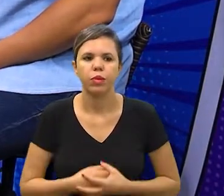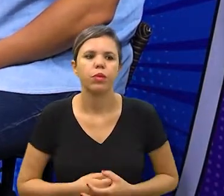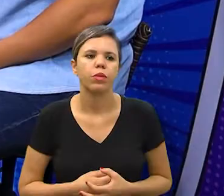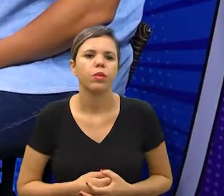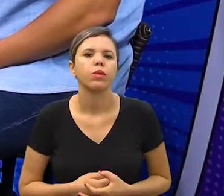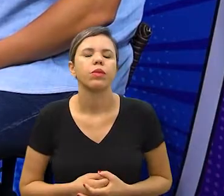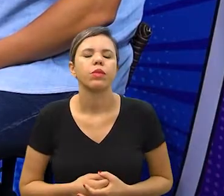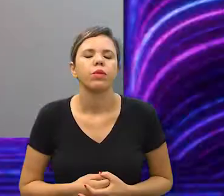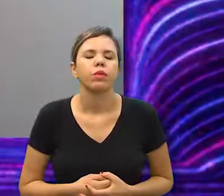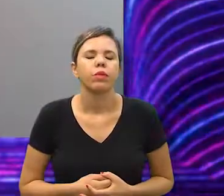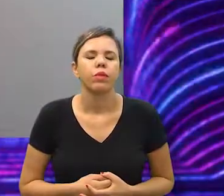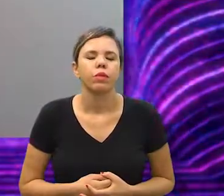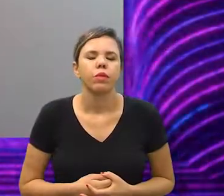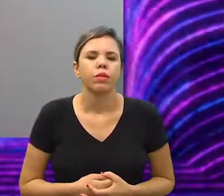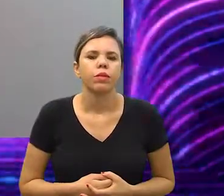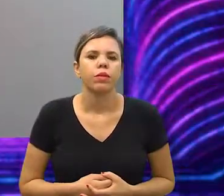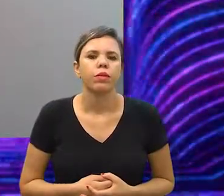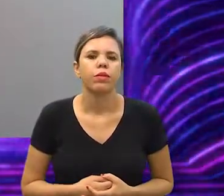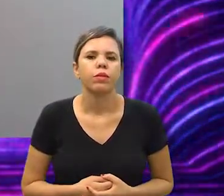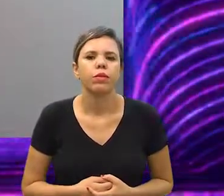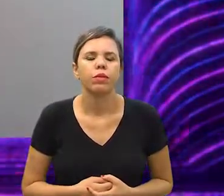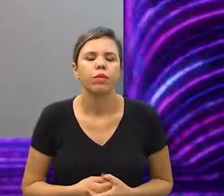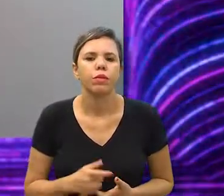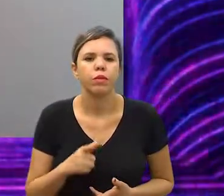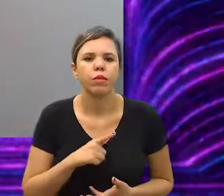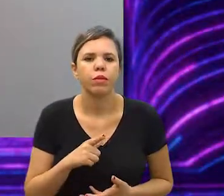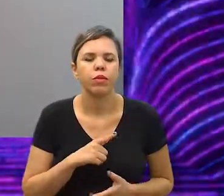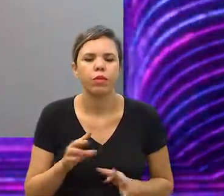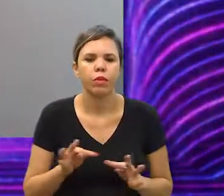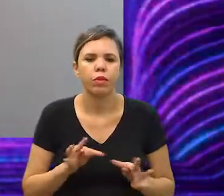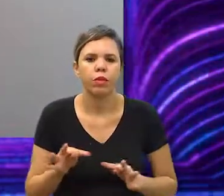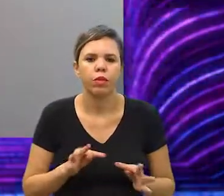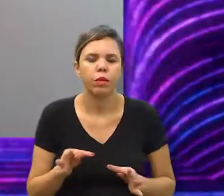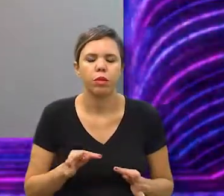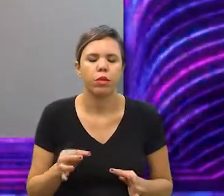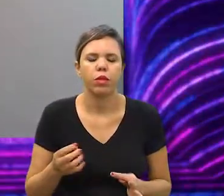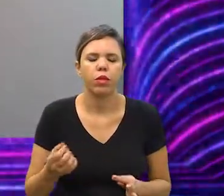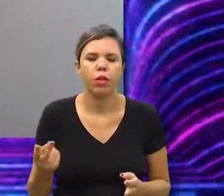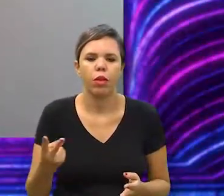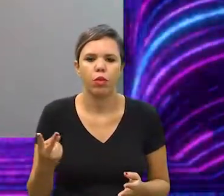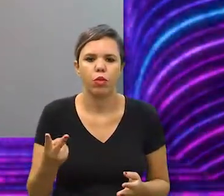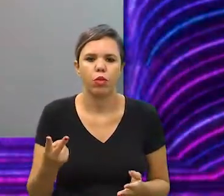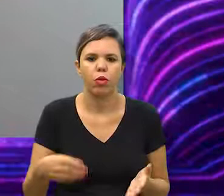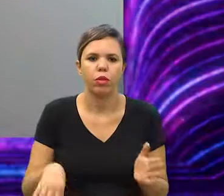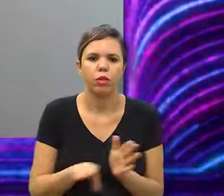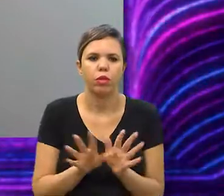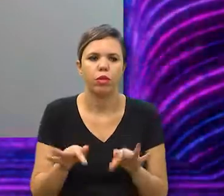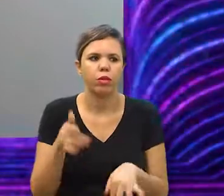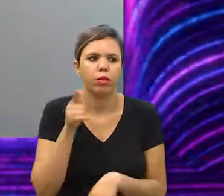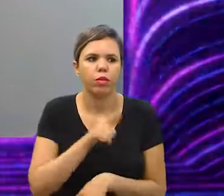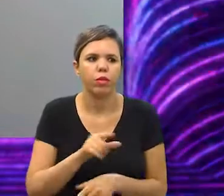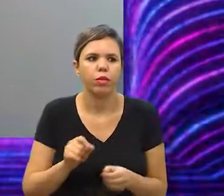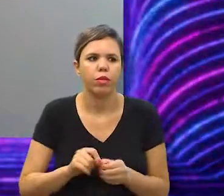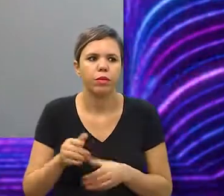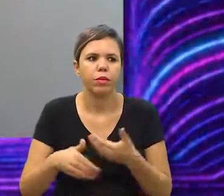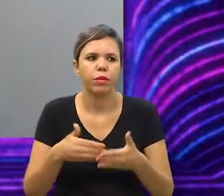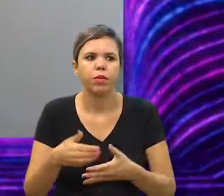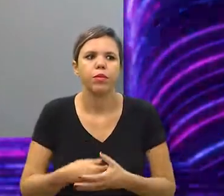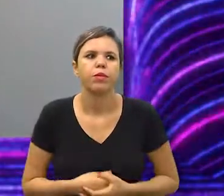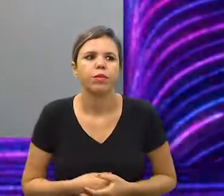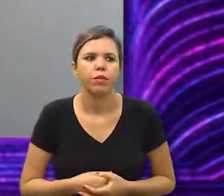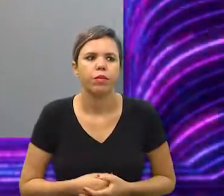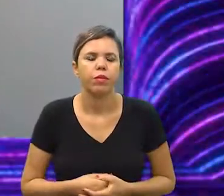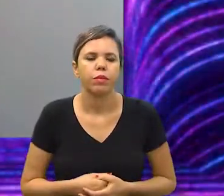então. Então, temos aí o Terapia Volume 2 finalmente chegando. A gente fez um processo